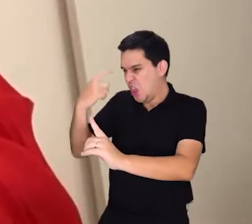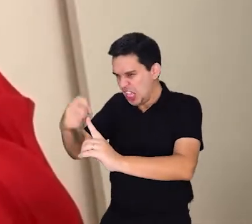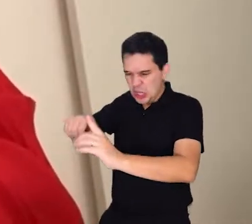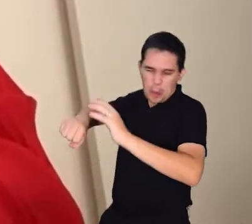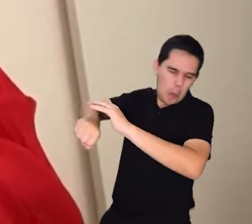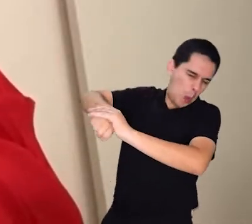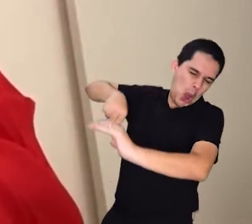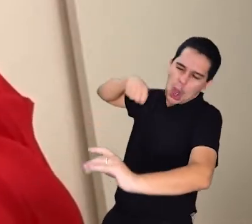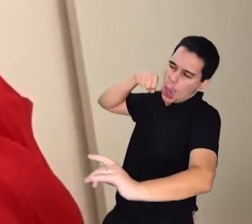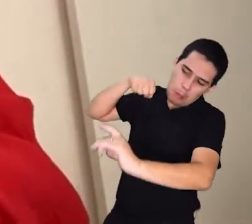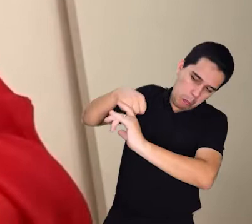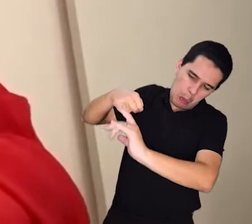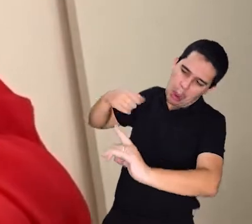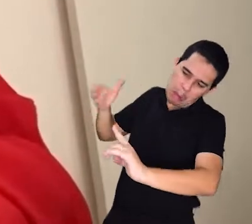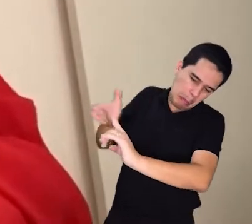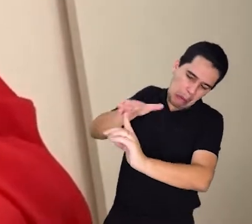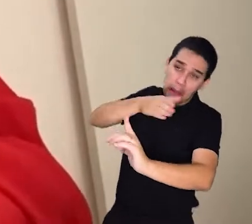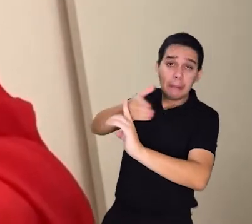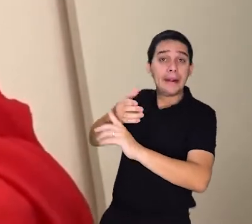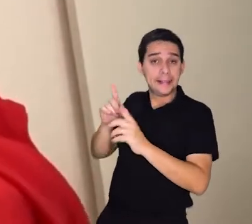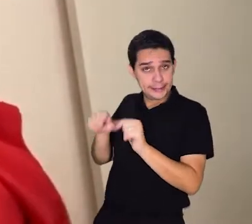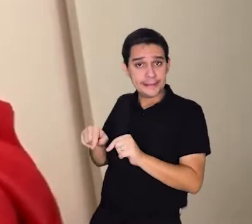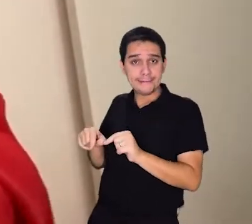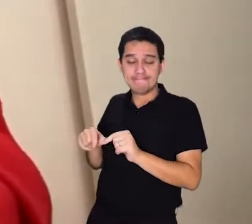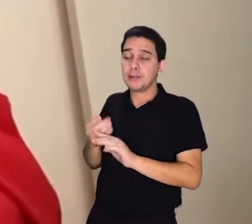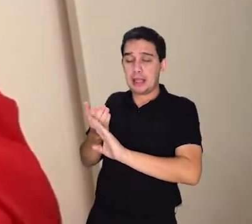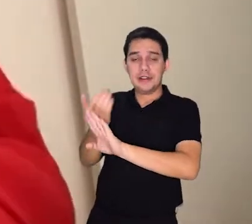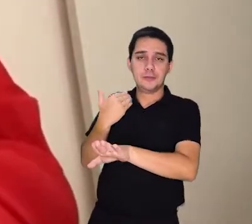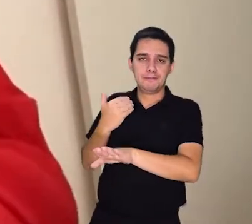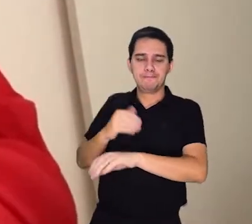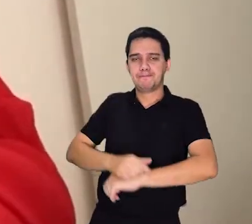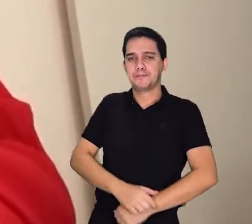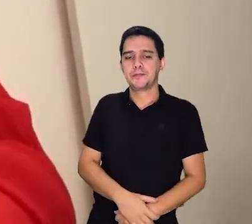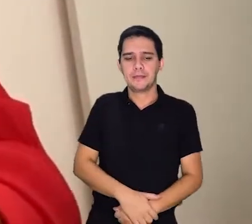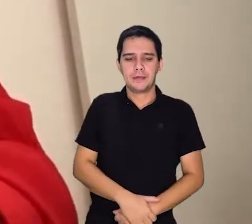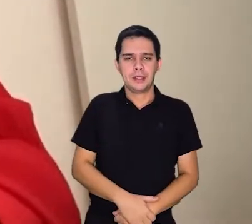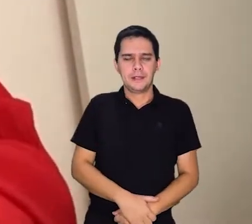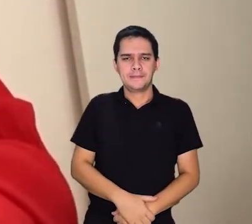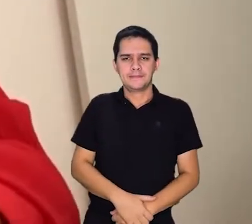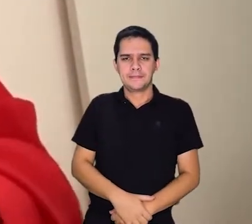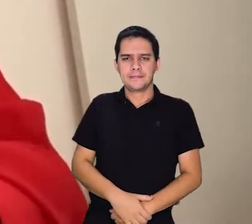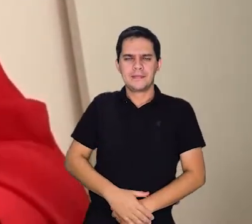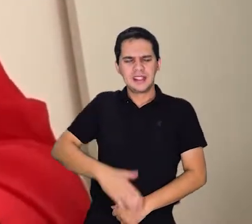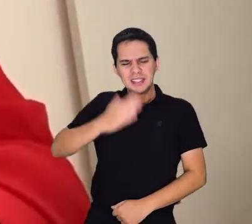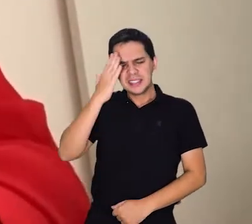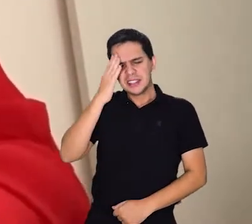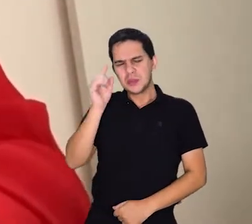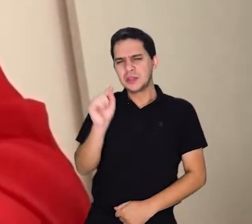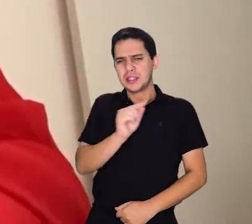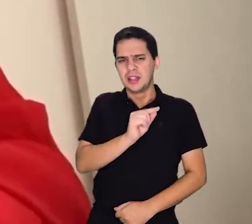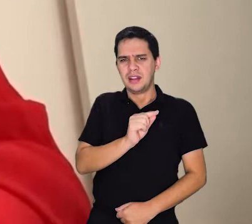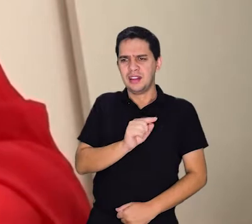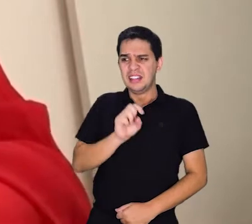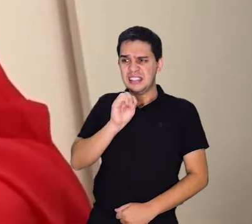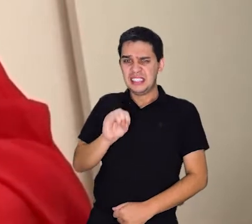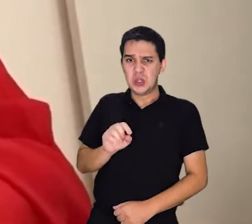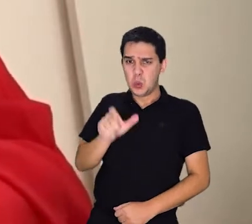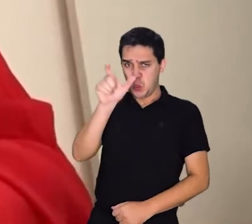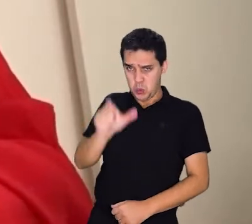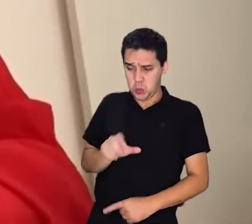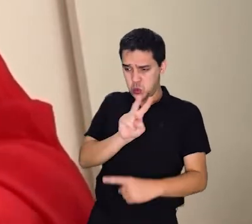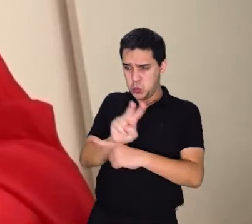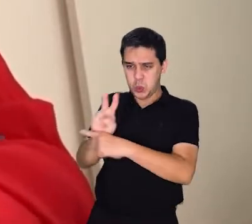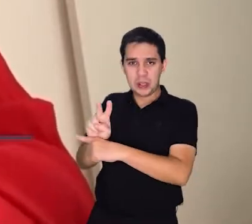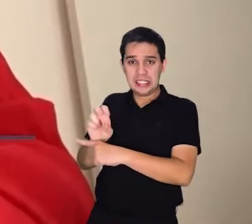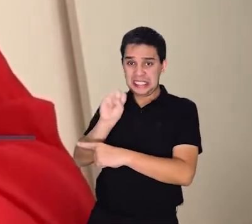que agentes que reiteradamente violam o direito do adolescente, agredindo, eles não podem ser